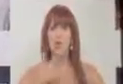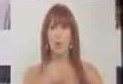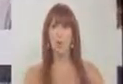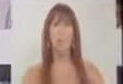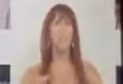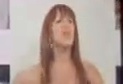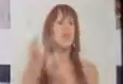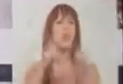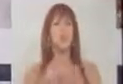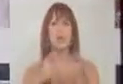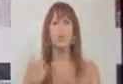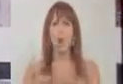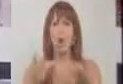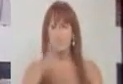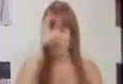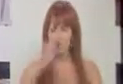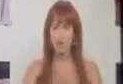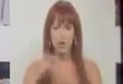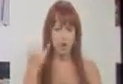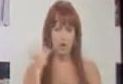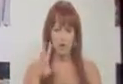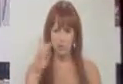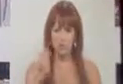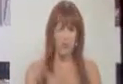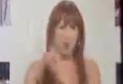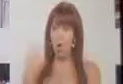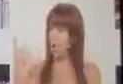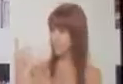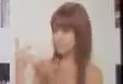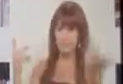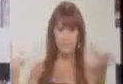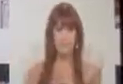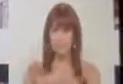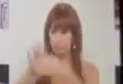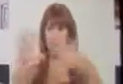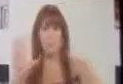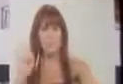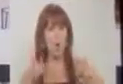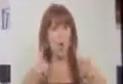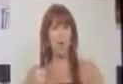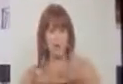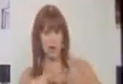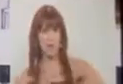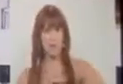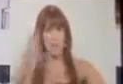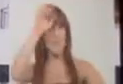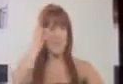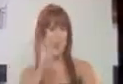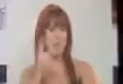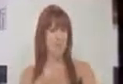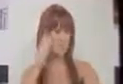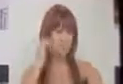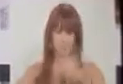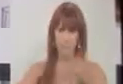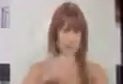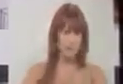não podemos discutir o Orçamento de Estado para 2013 sem o dissociarmos daquela que é uma reforma que o Governo mantém em